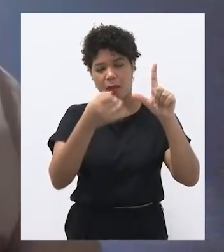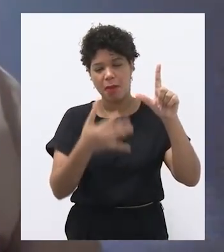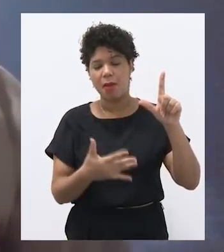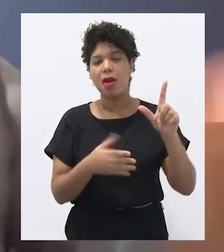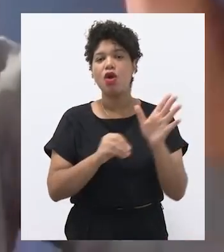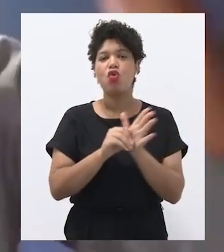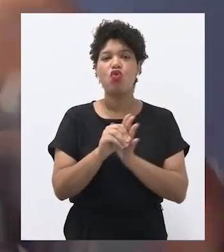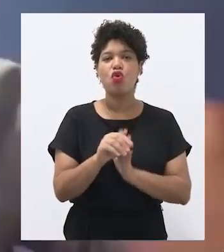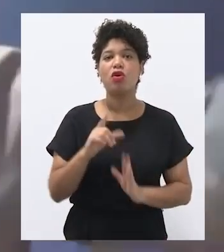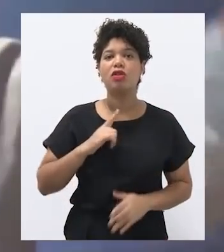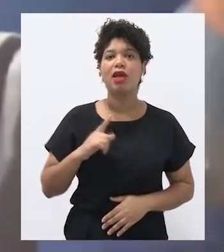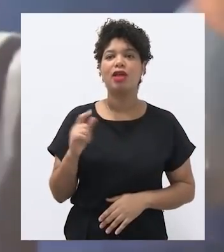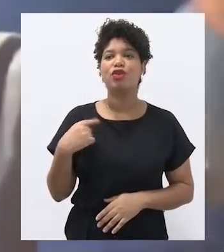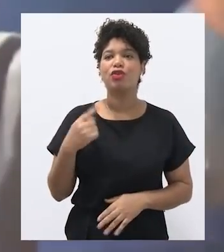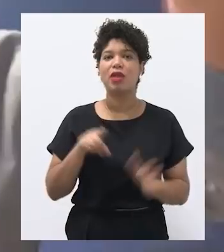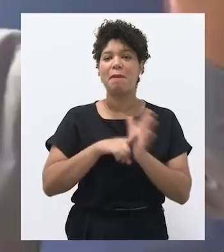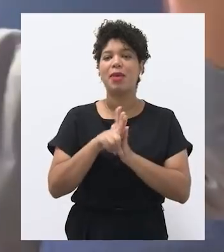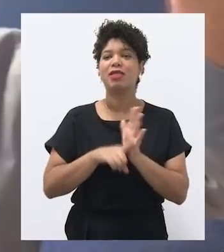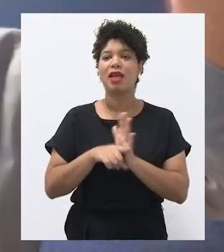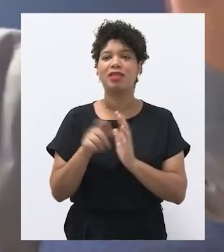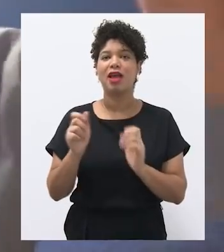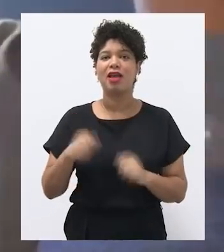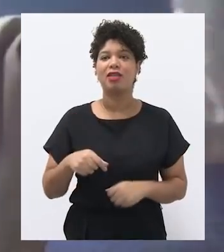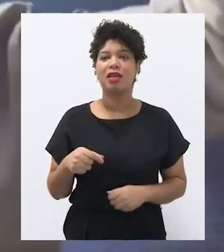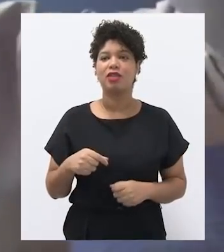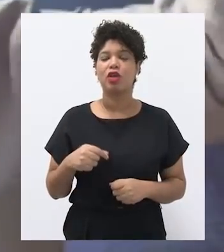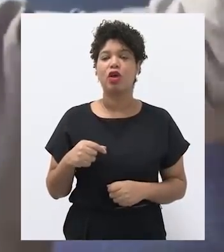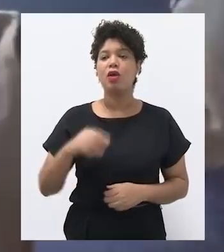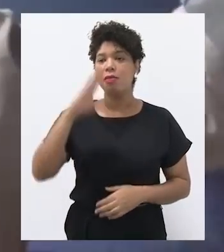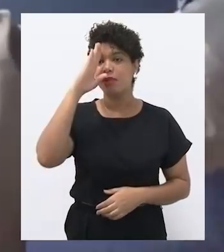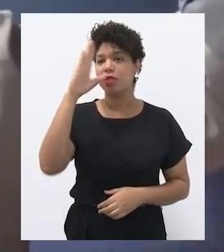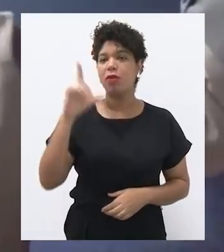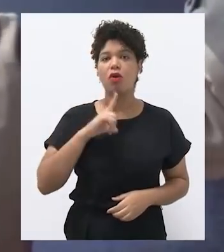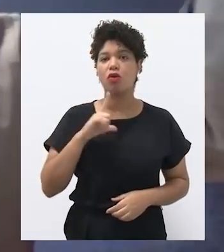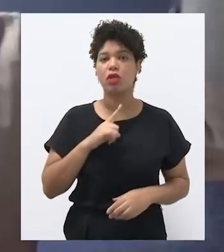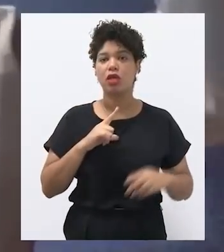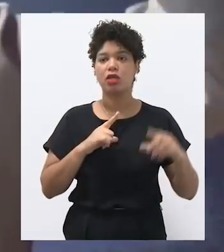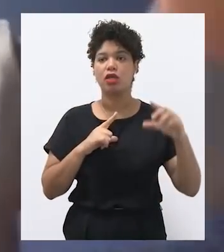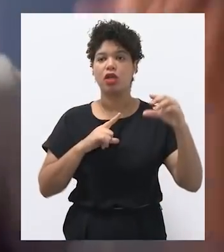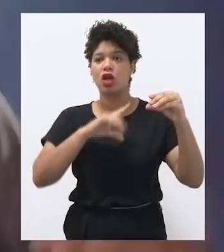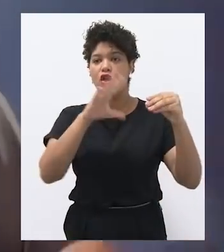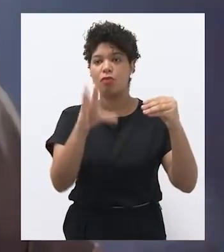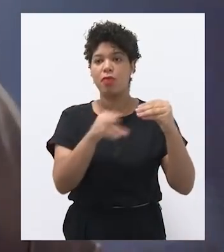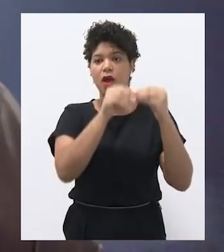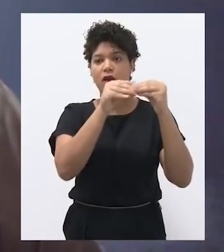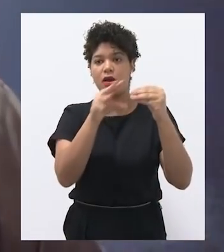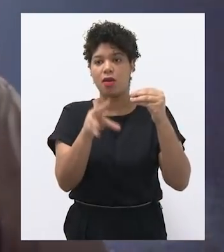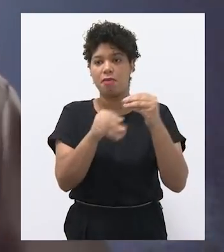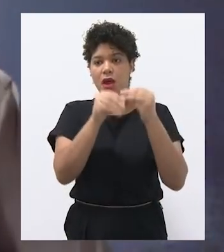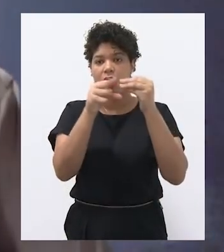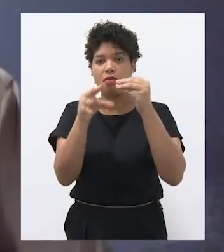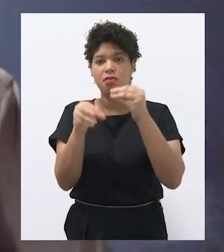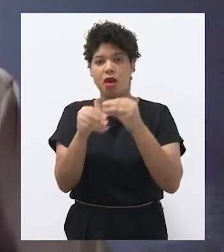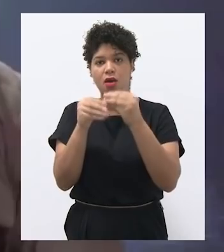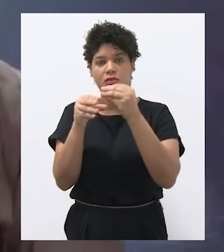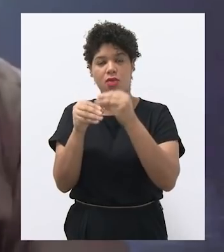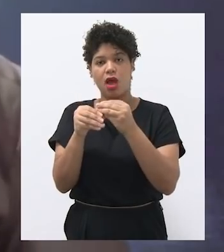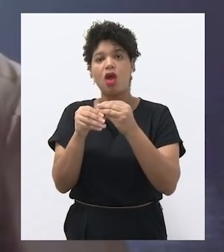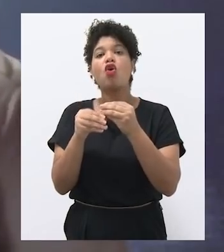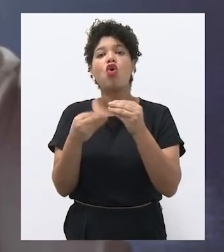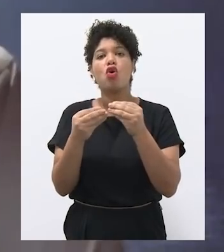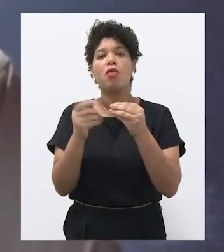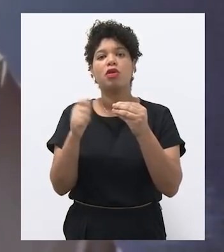do livro, que são anexadas a um domínio principal, que seria o capítulo desse livro, e essa árvore vem abrindo. À medida que você acessa